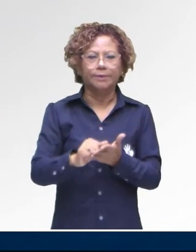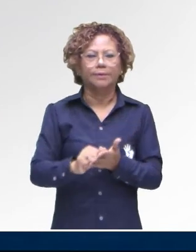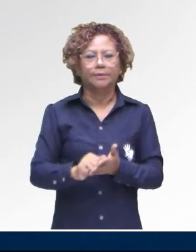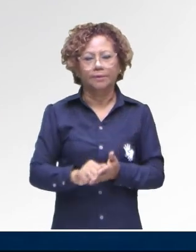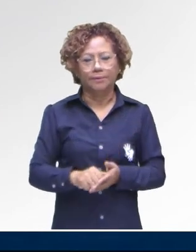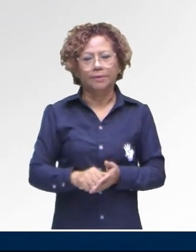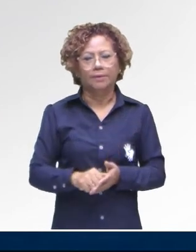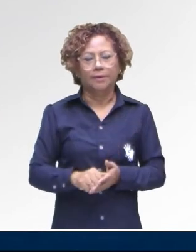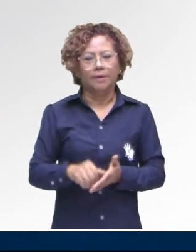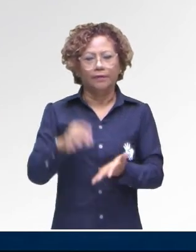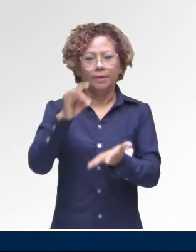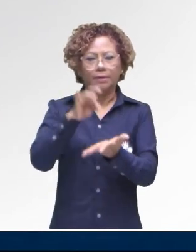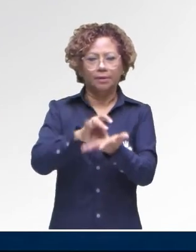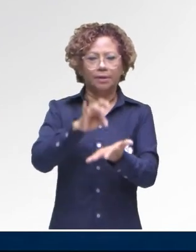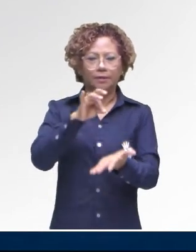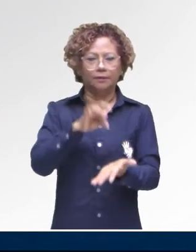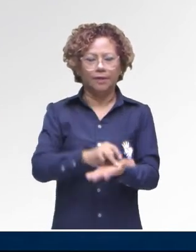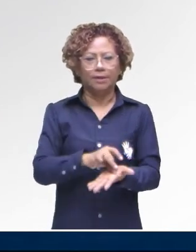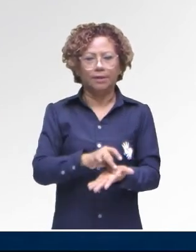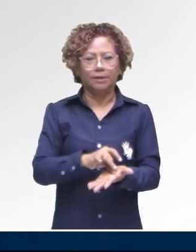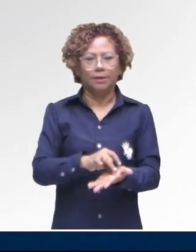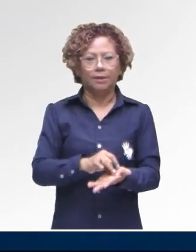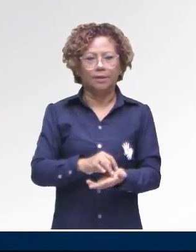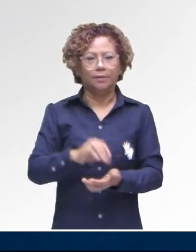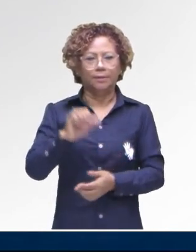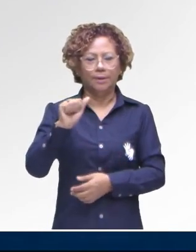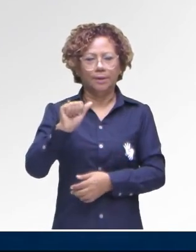Verdadeiro e verdadeiro. A e B.